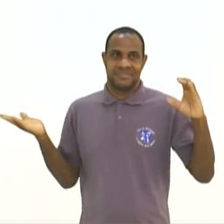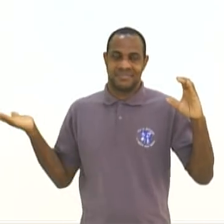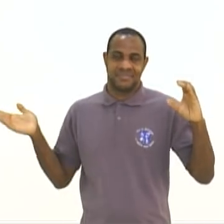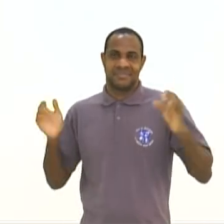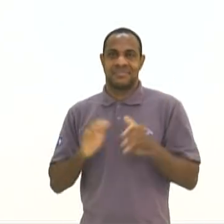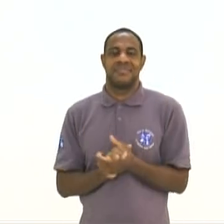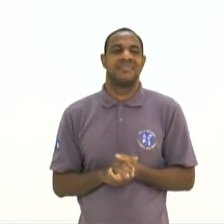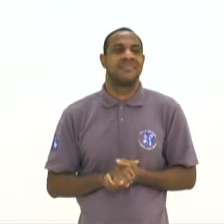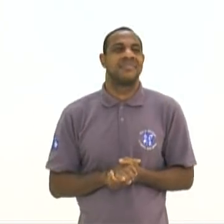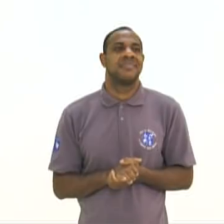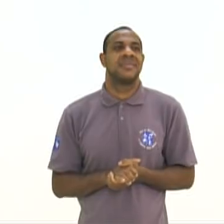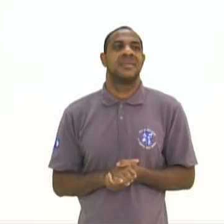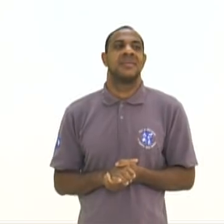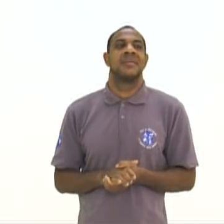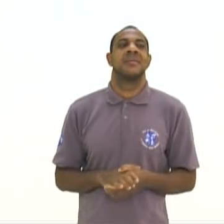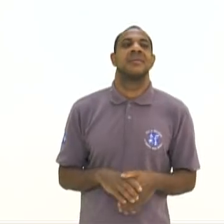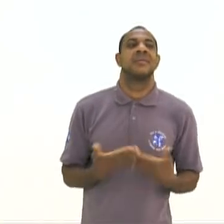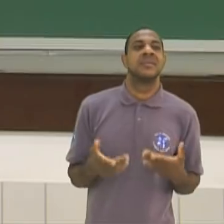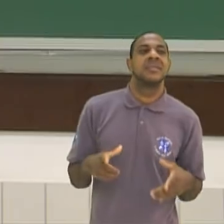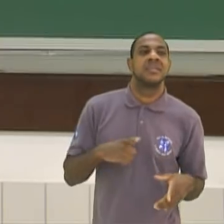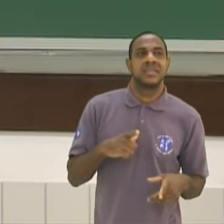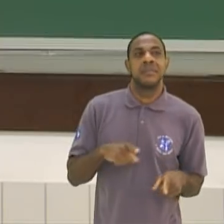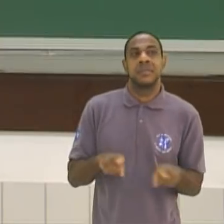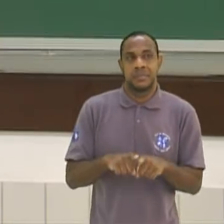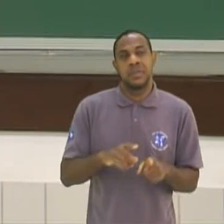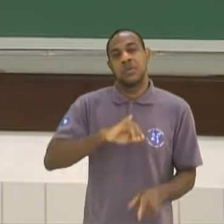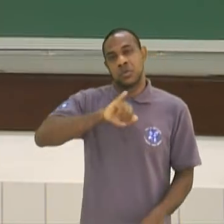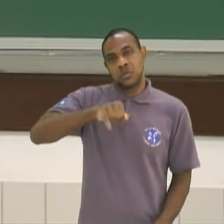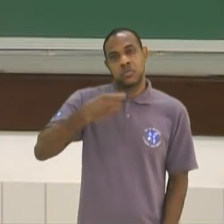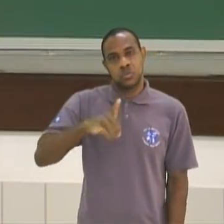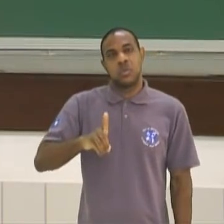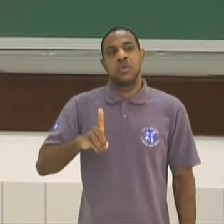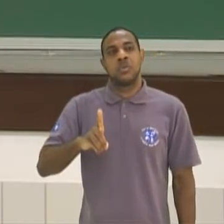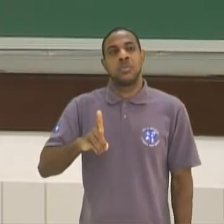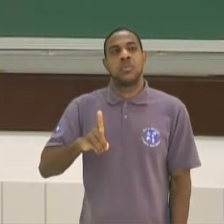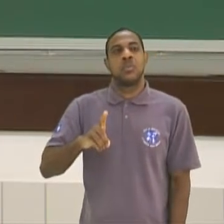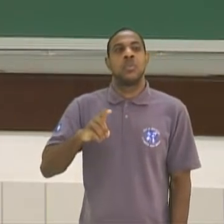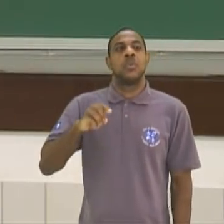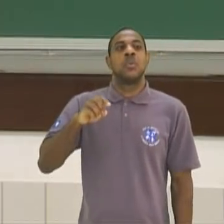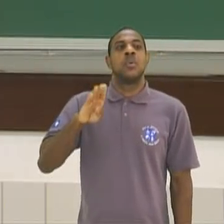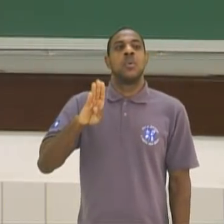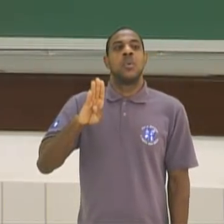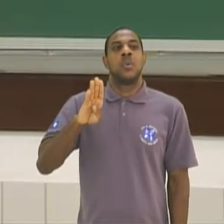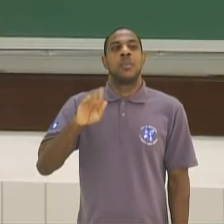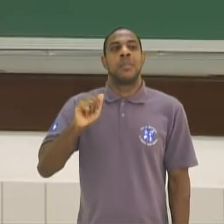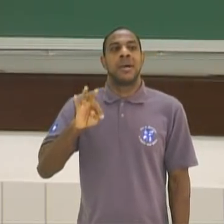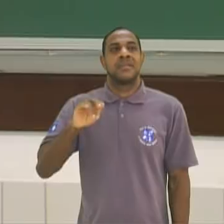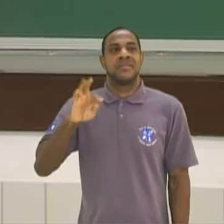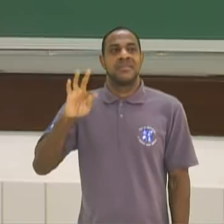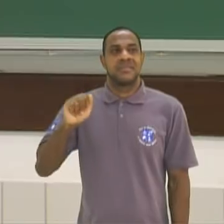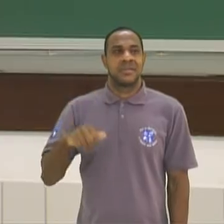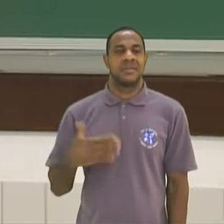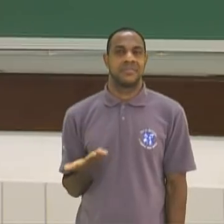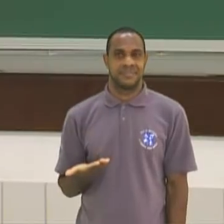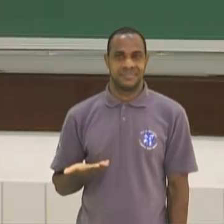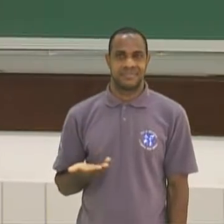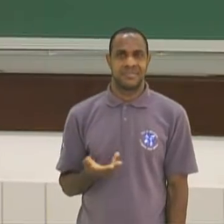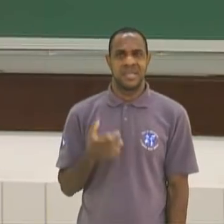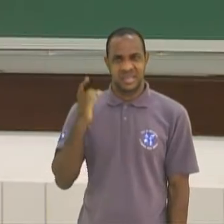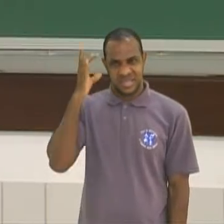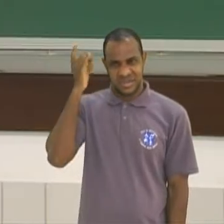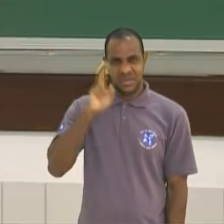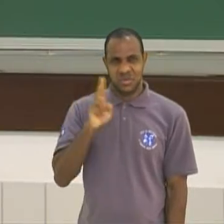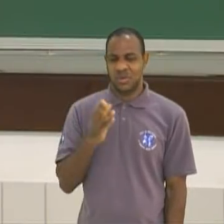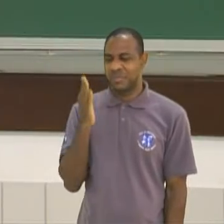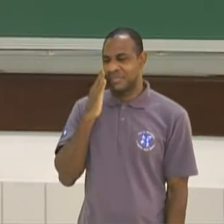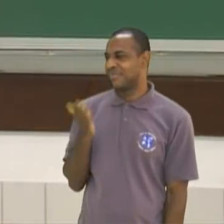o Ernesto Geisel, claro, além do João Batista Figueiredo, tema dessa nossa aula de hoje. Decorou os nomes? Facinho?